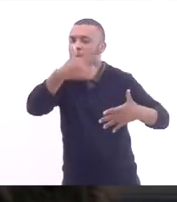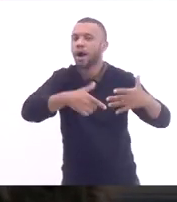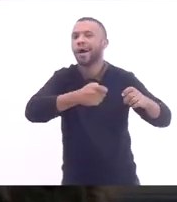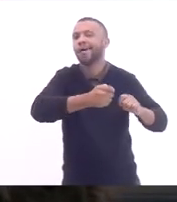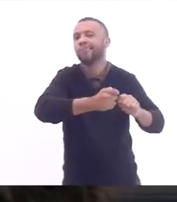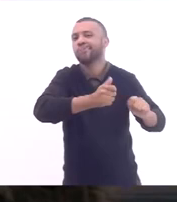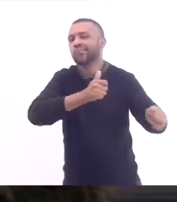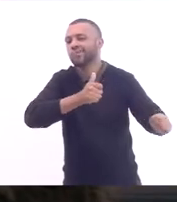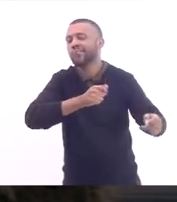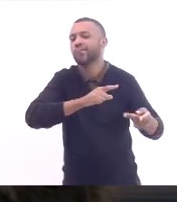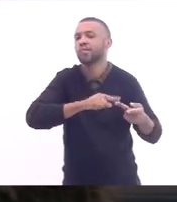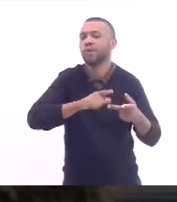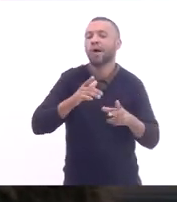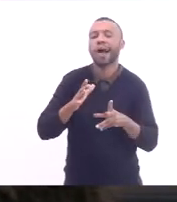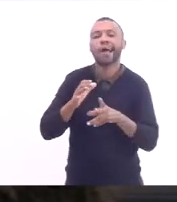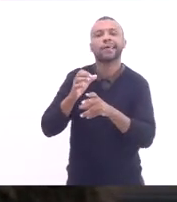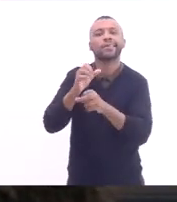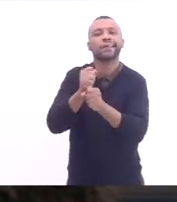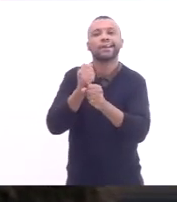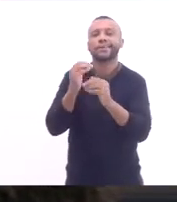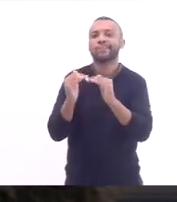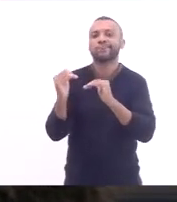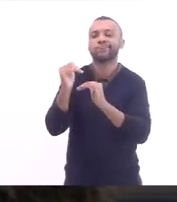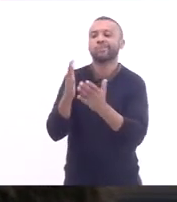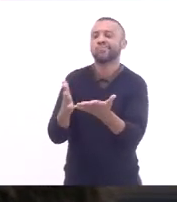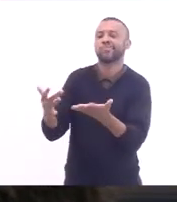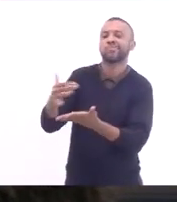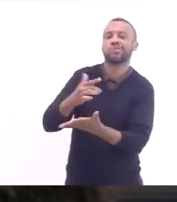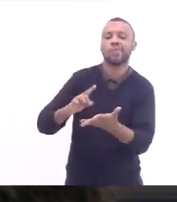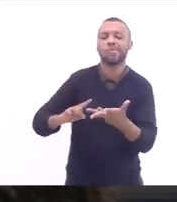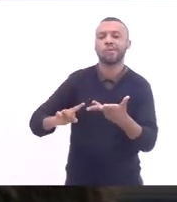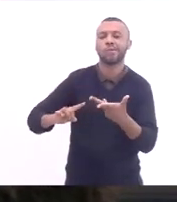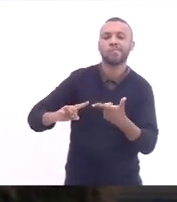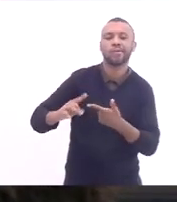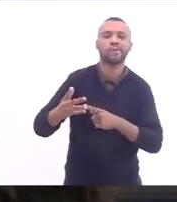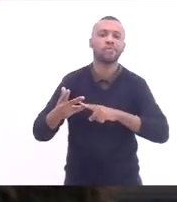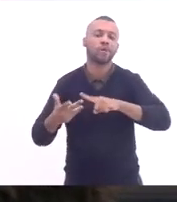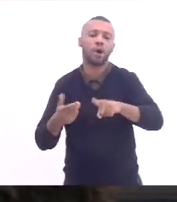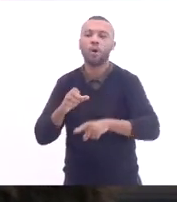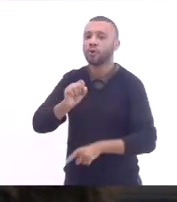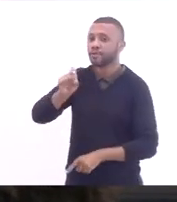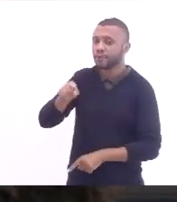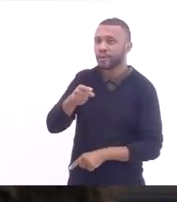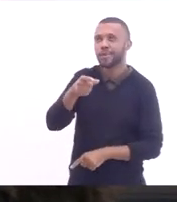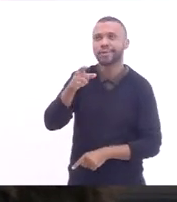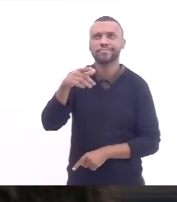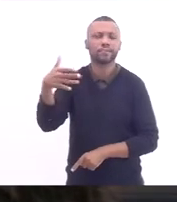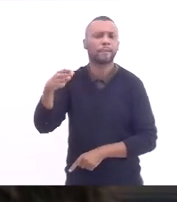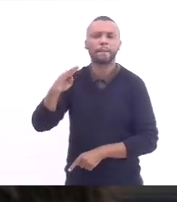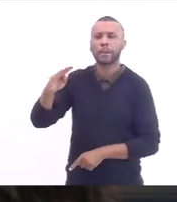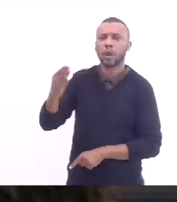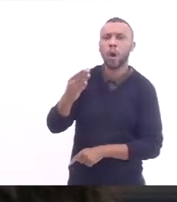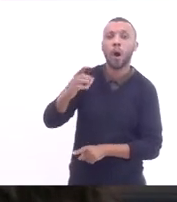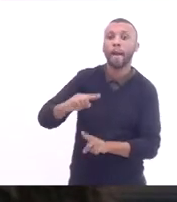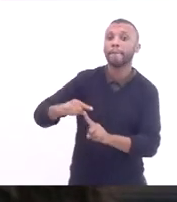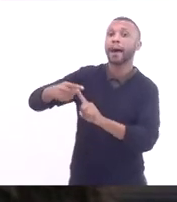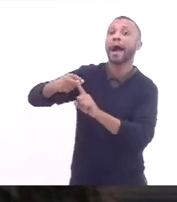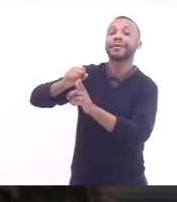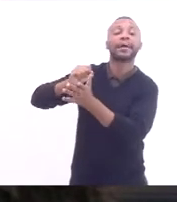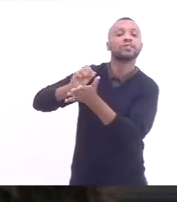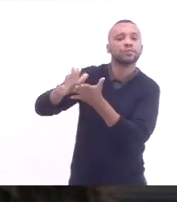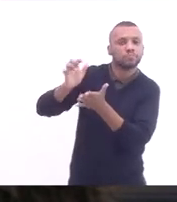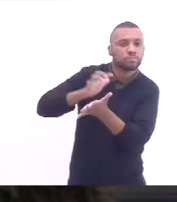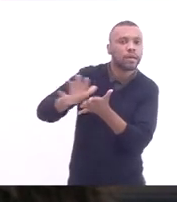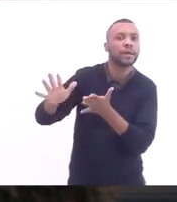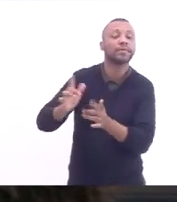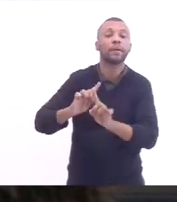lucros, receitas superiores, 8, tanto bilhões, além das despesas, mas aí